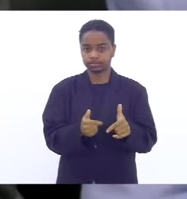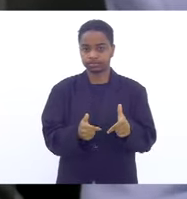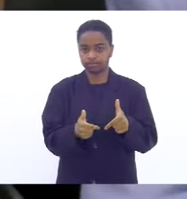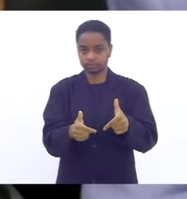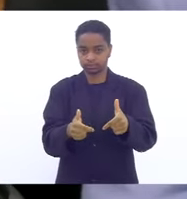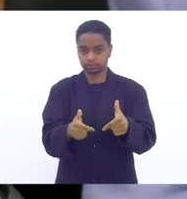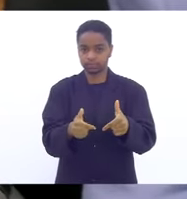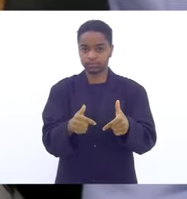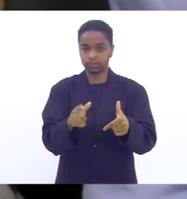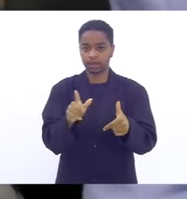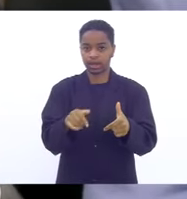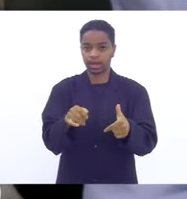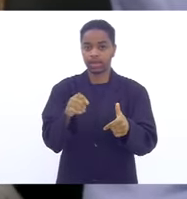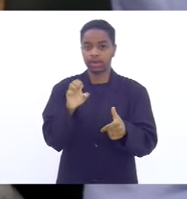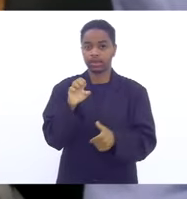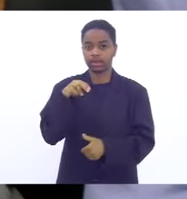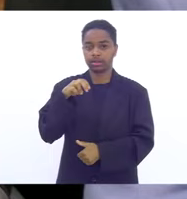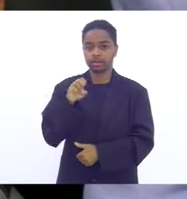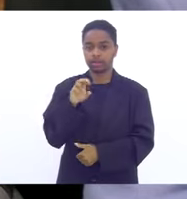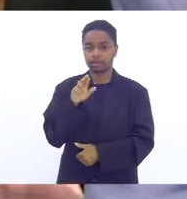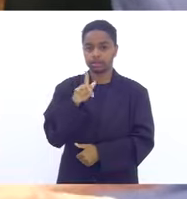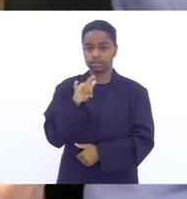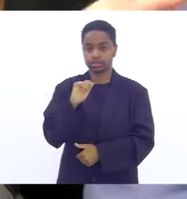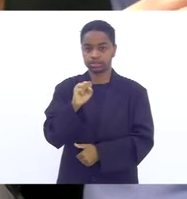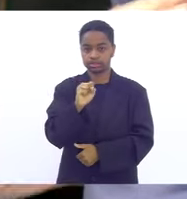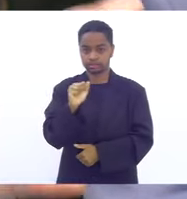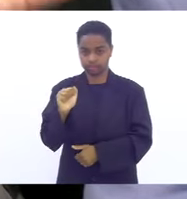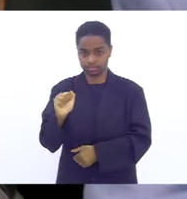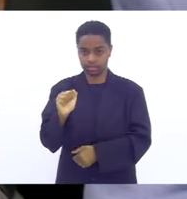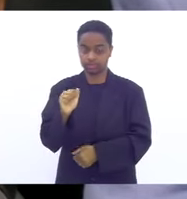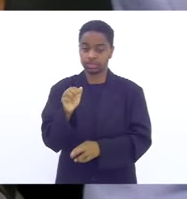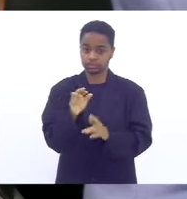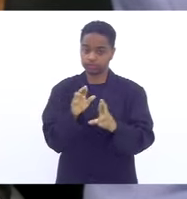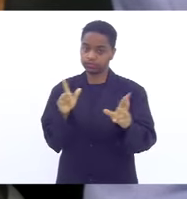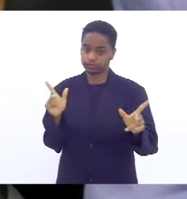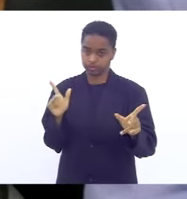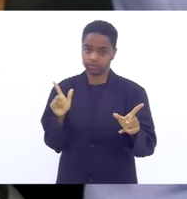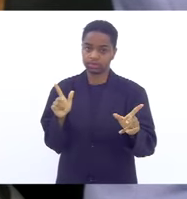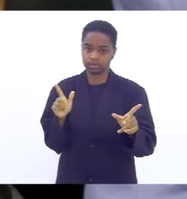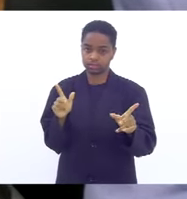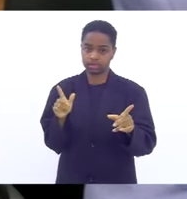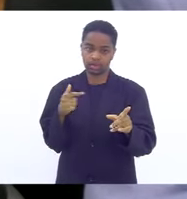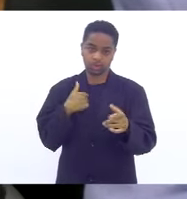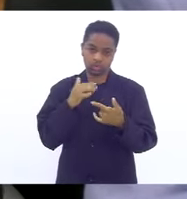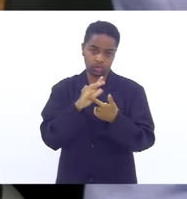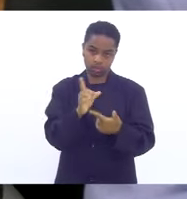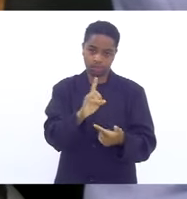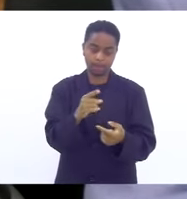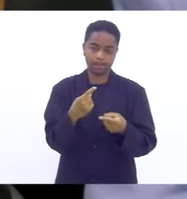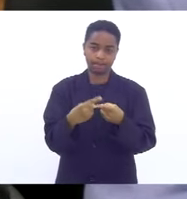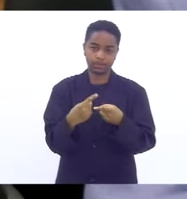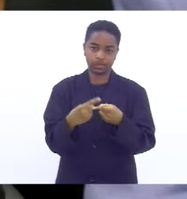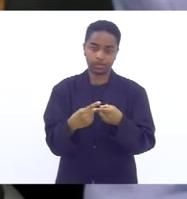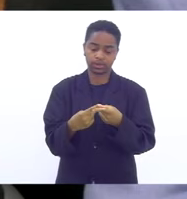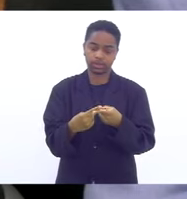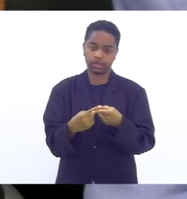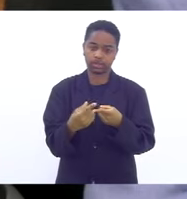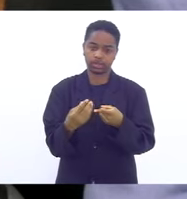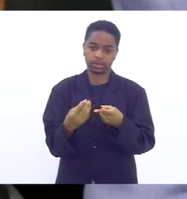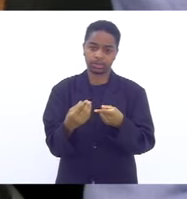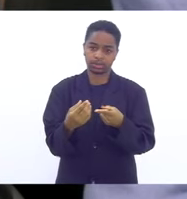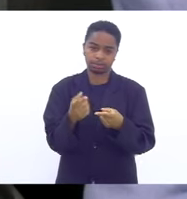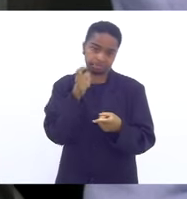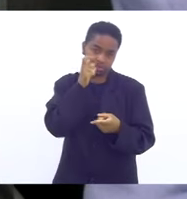concessão da Energisa no Espírito Santo, que tem uma situação diferente, não trago aqui porque não é